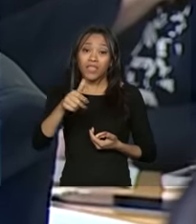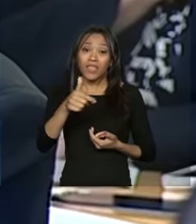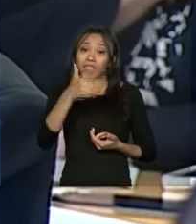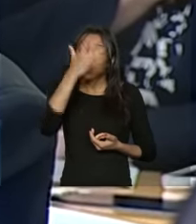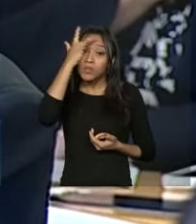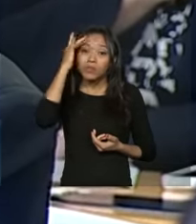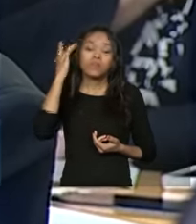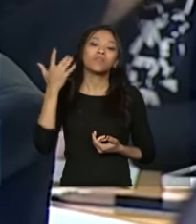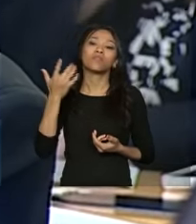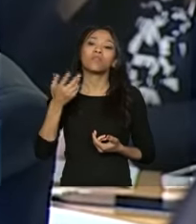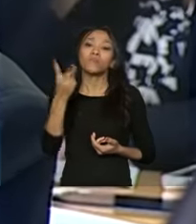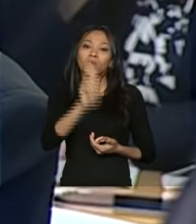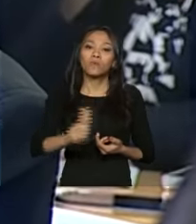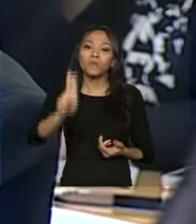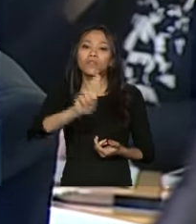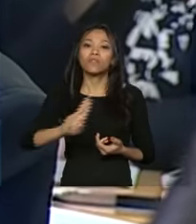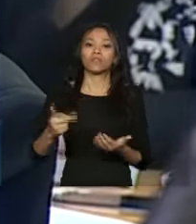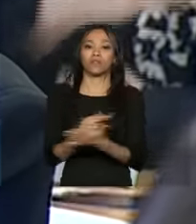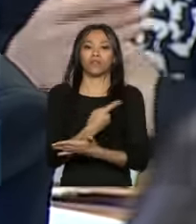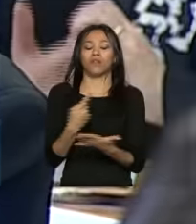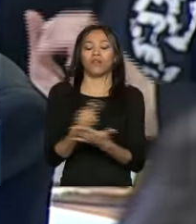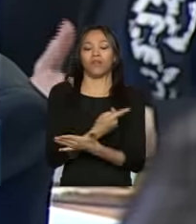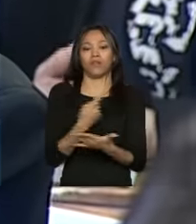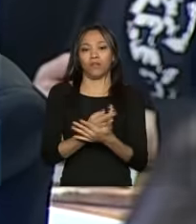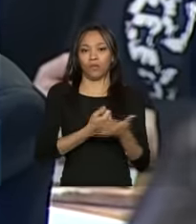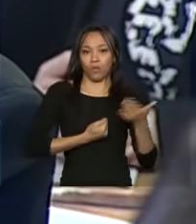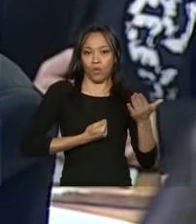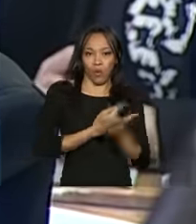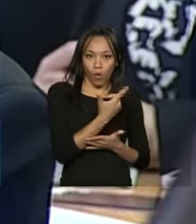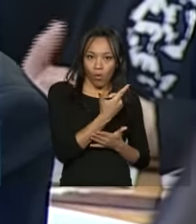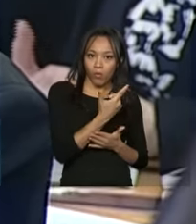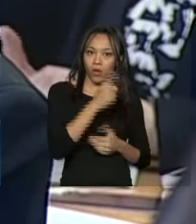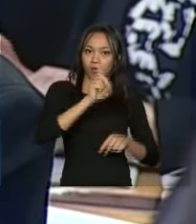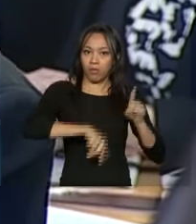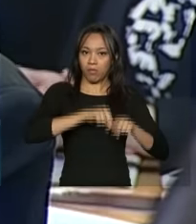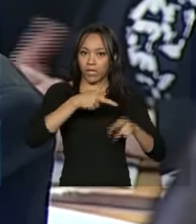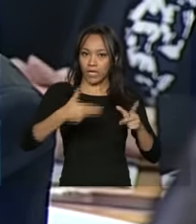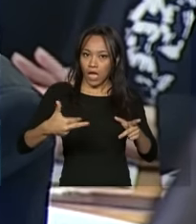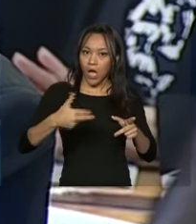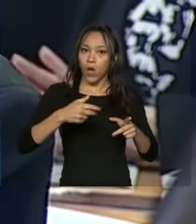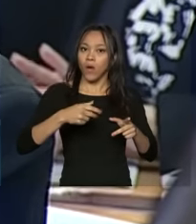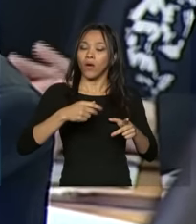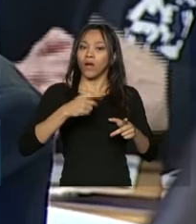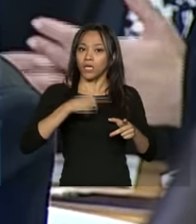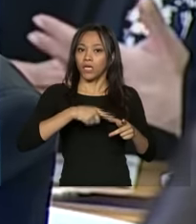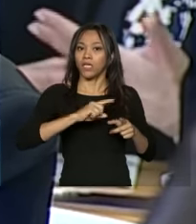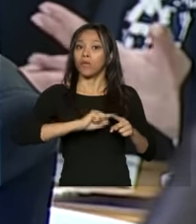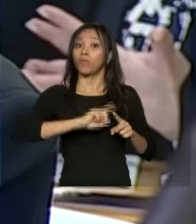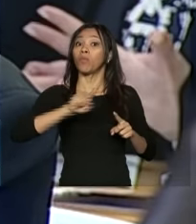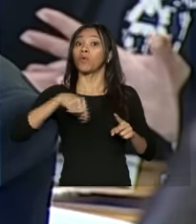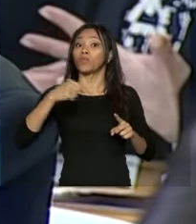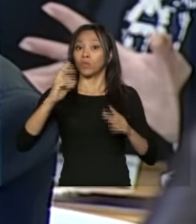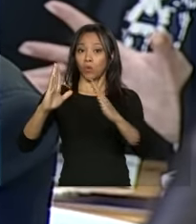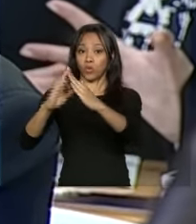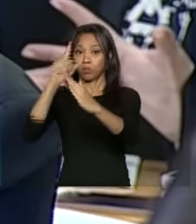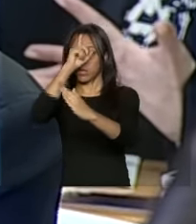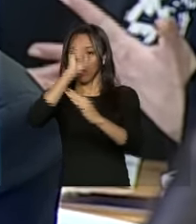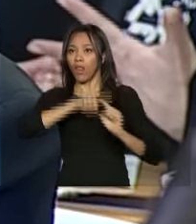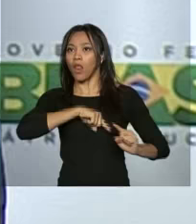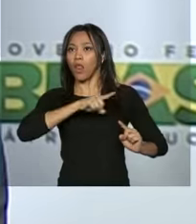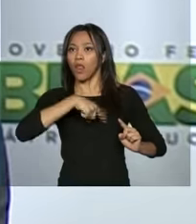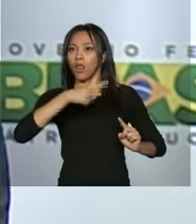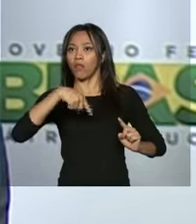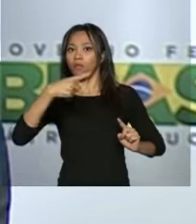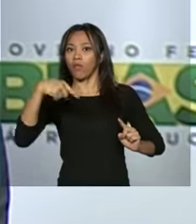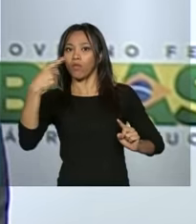prática ou é possível também aferir a a quantidade de dinheiro digamos assim que é é é ganho ilicitamente Sandro